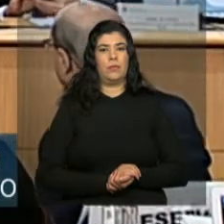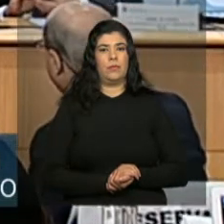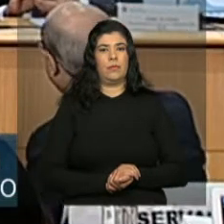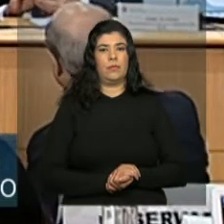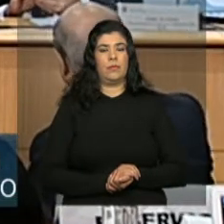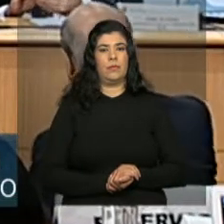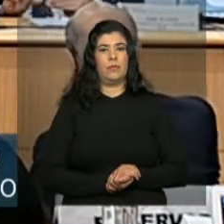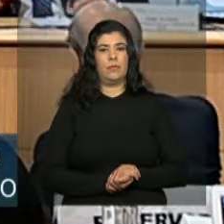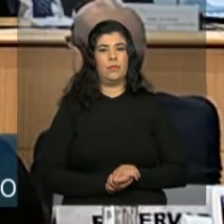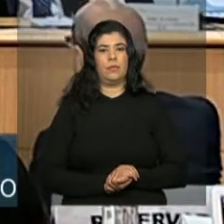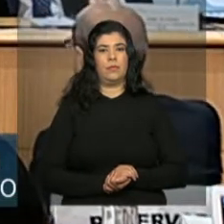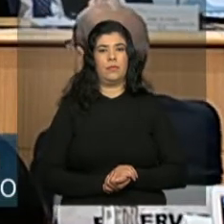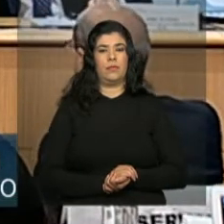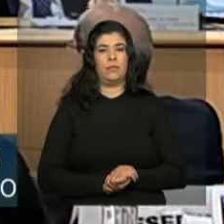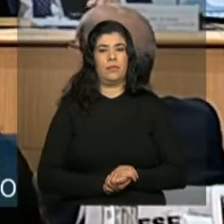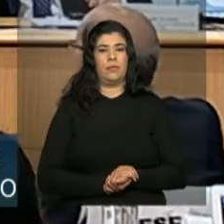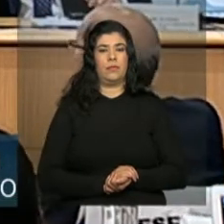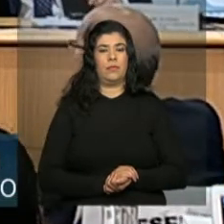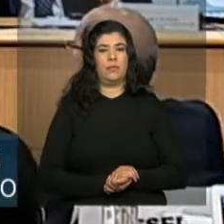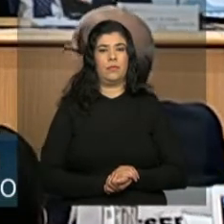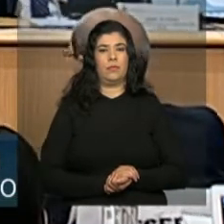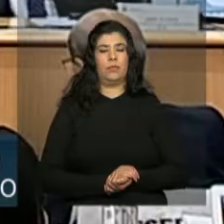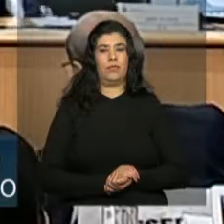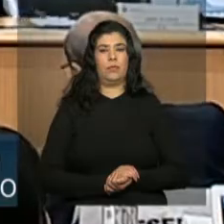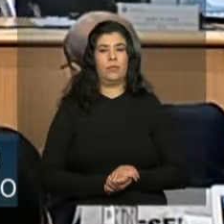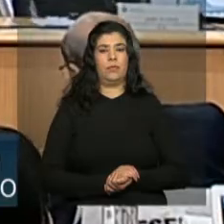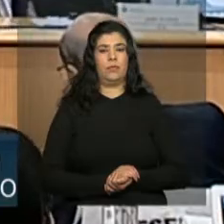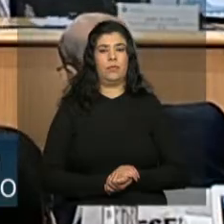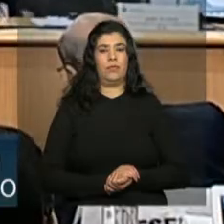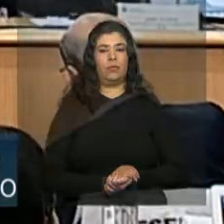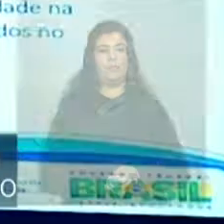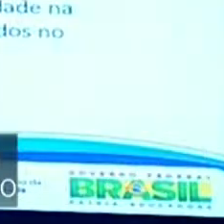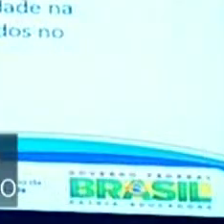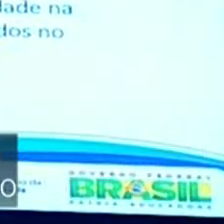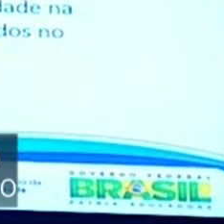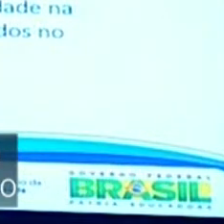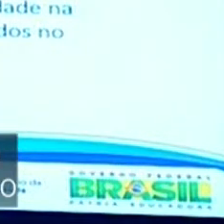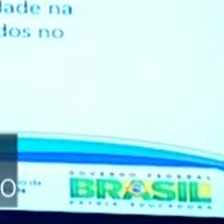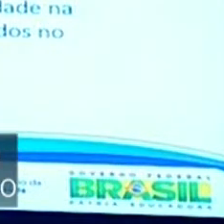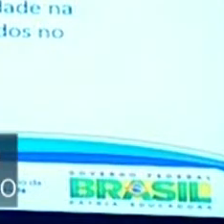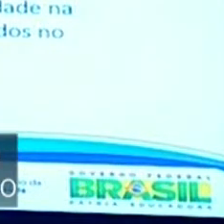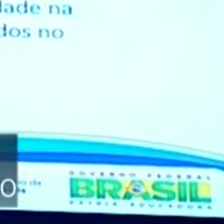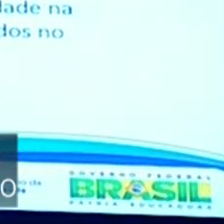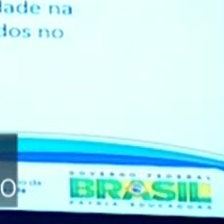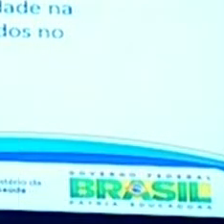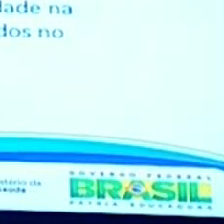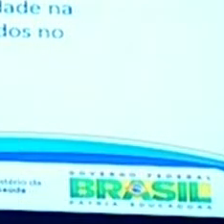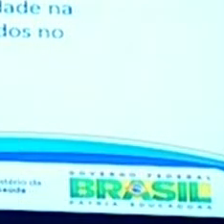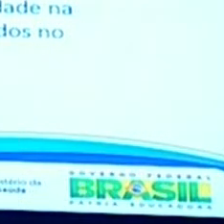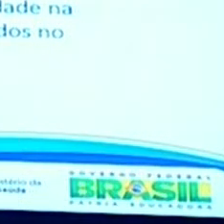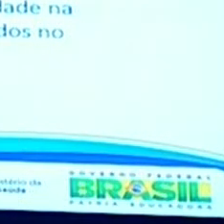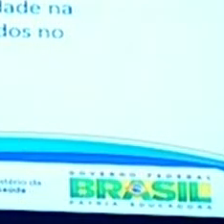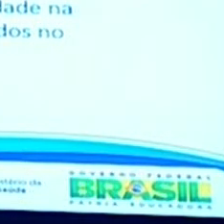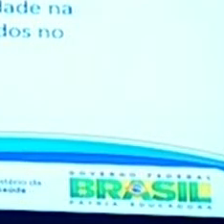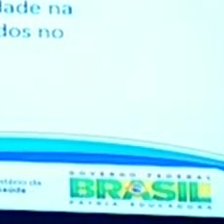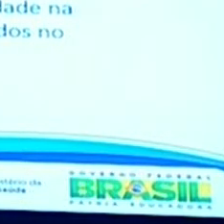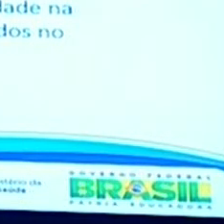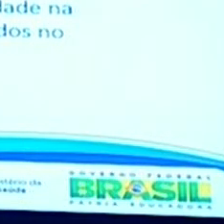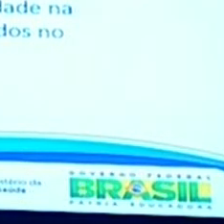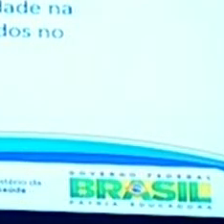E aí E aí Oi desculpa qual é a dúvida